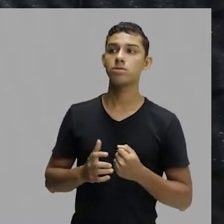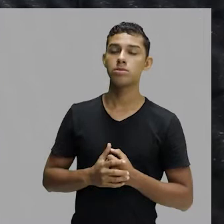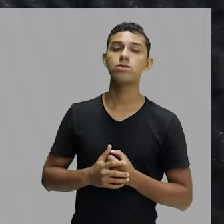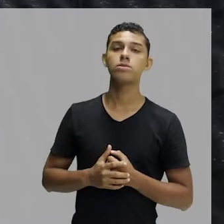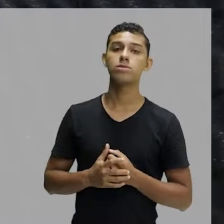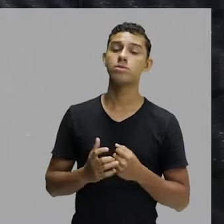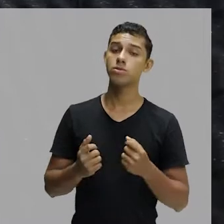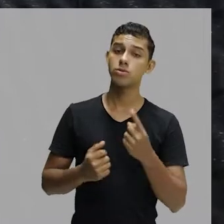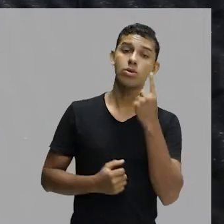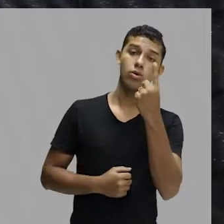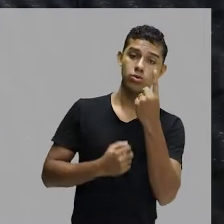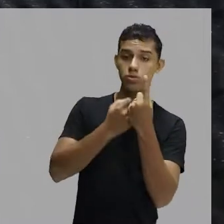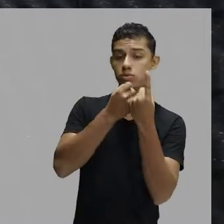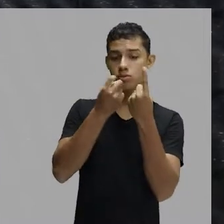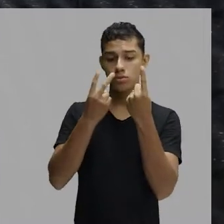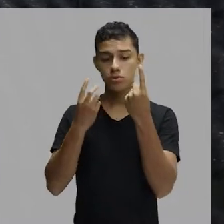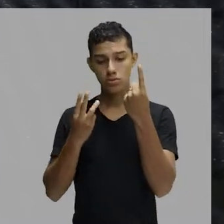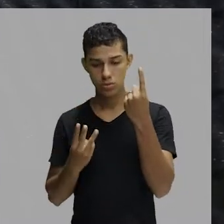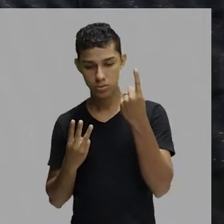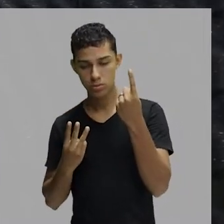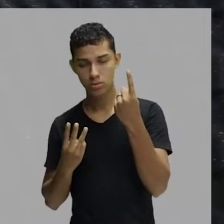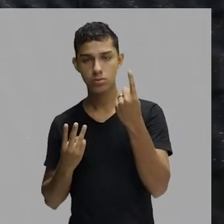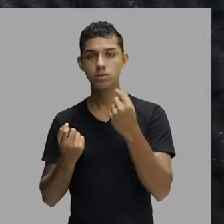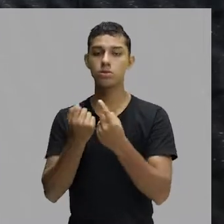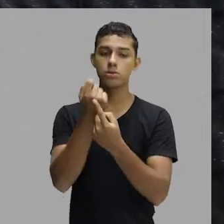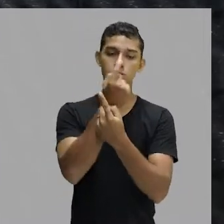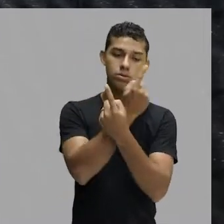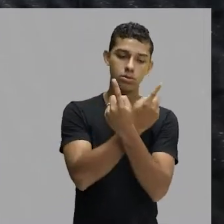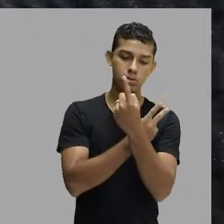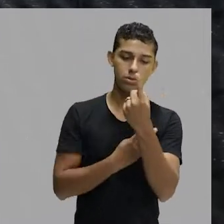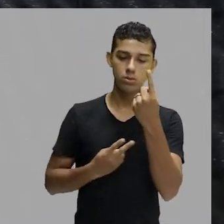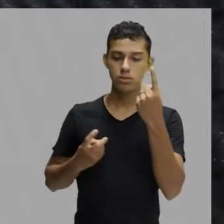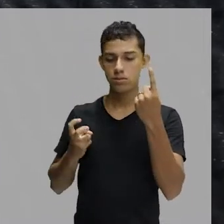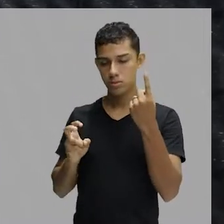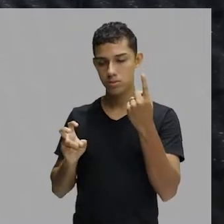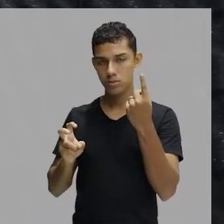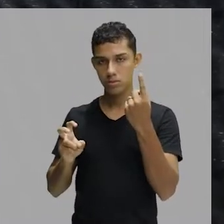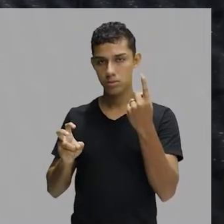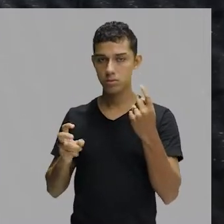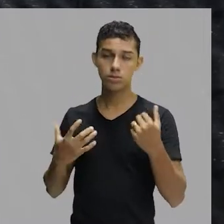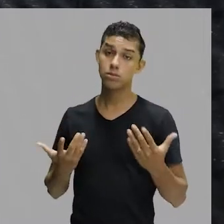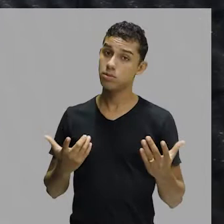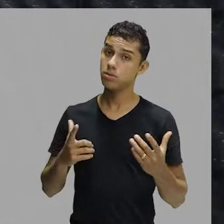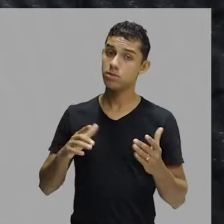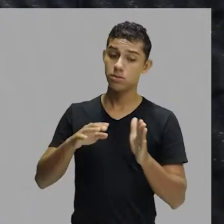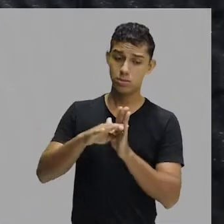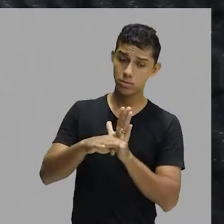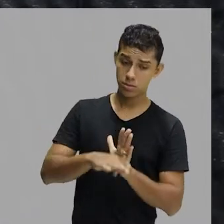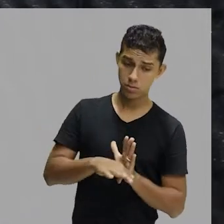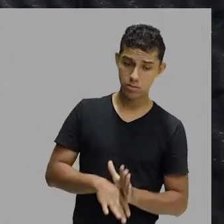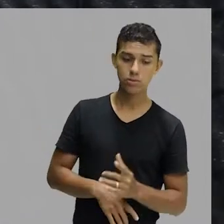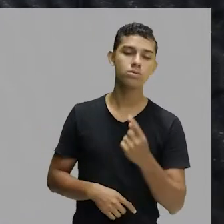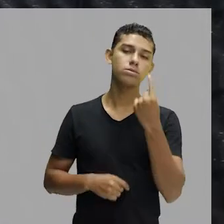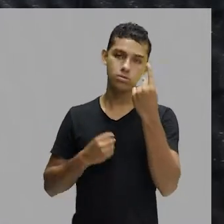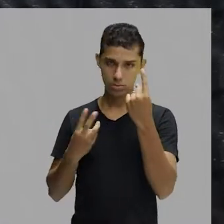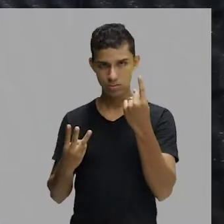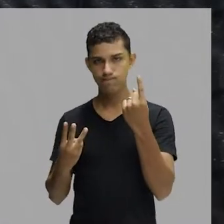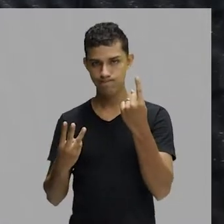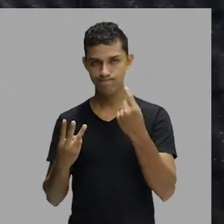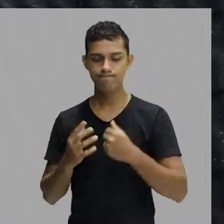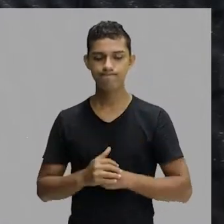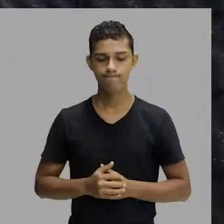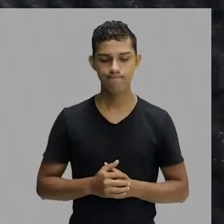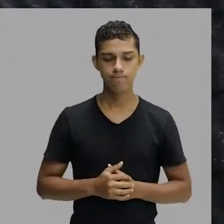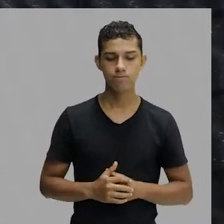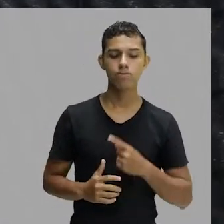1, 3 no sentido horário, 1, 5 no anti-horário. Menores números, turma, 1,